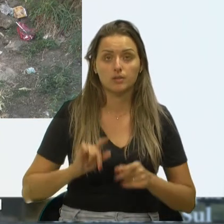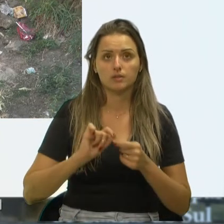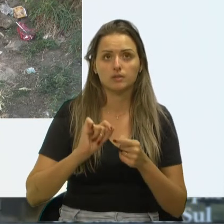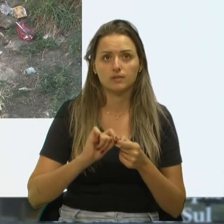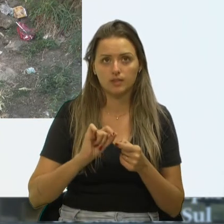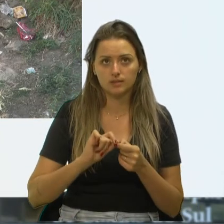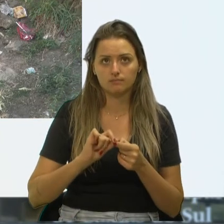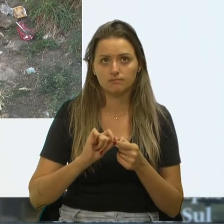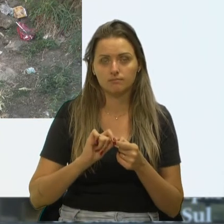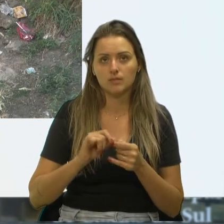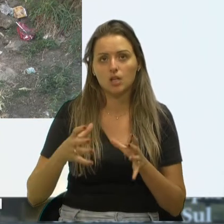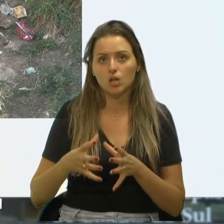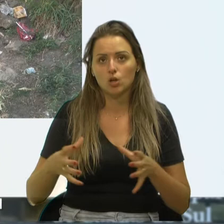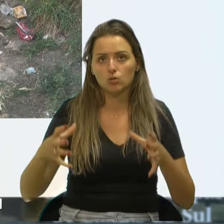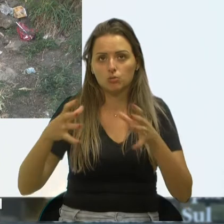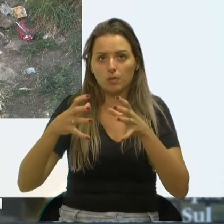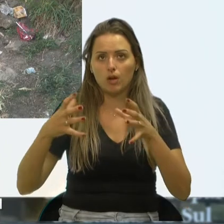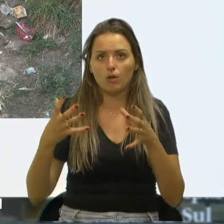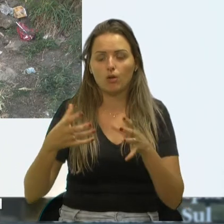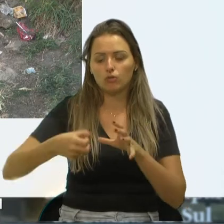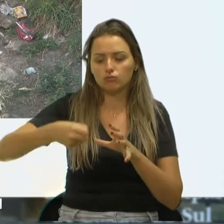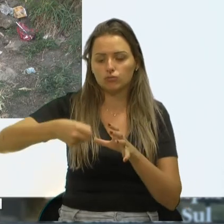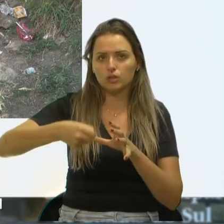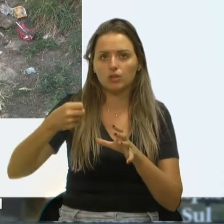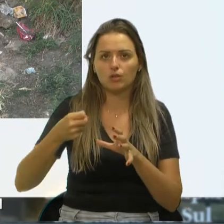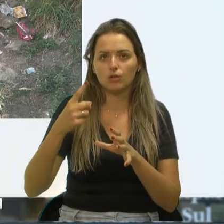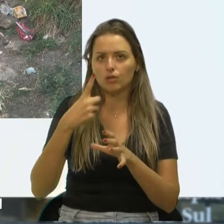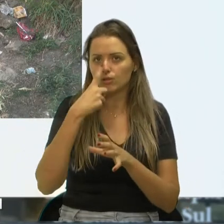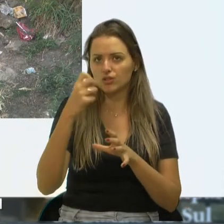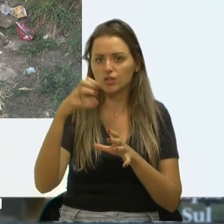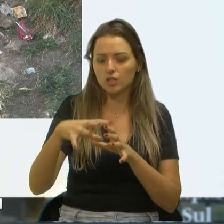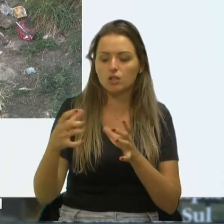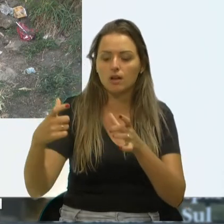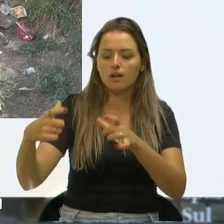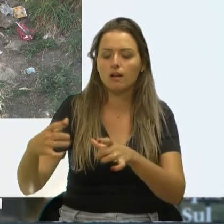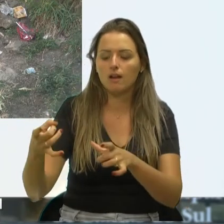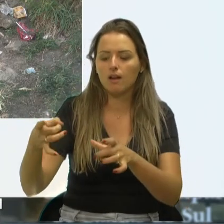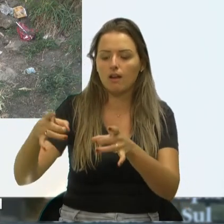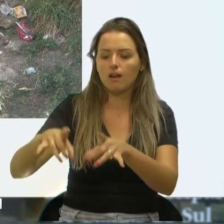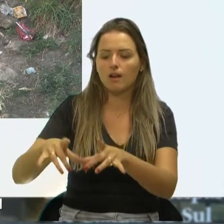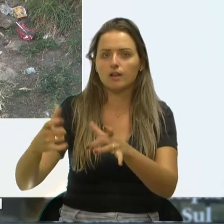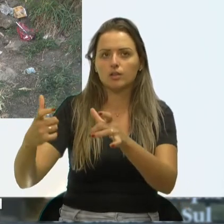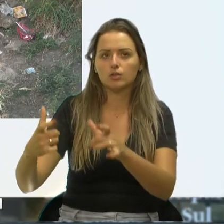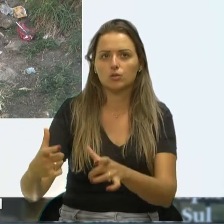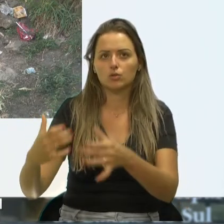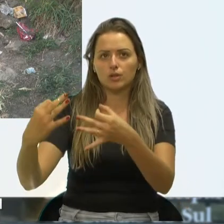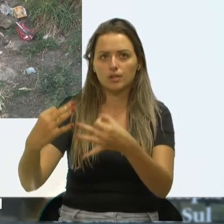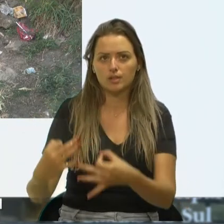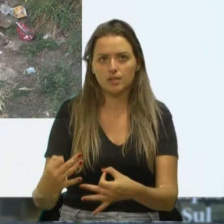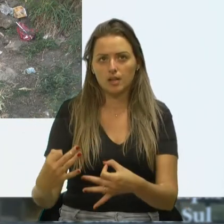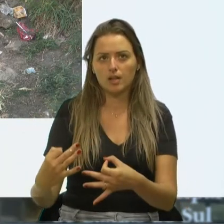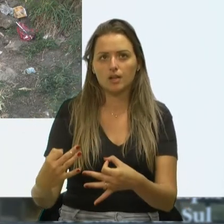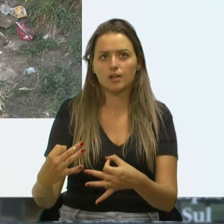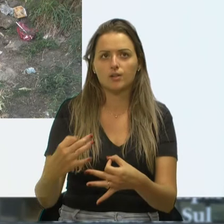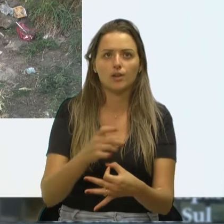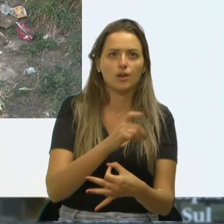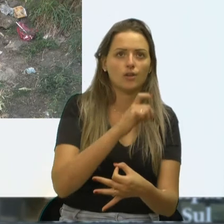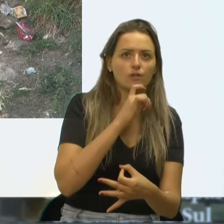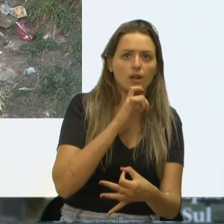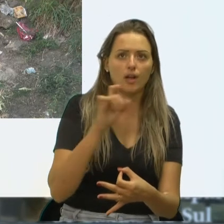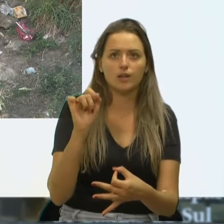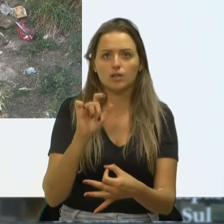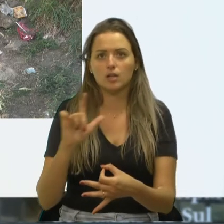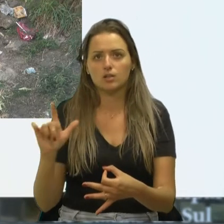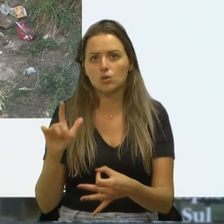com os pacotinhos, com os pacotes de lixo, depositam corretamente, como dá para ver alguns pacotes verdes ali, o azul